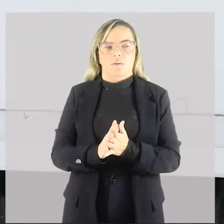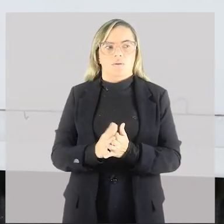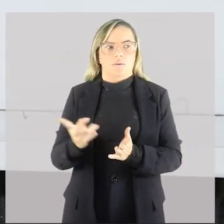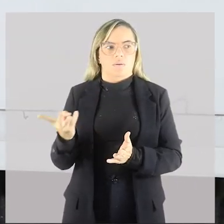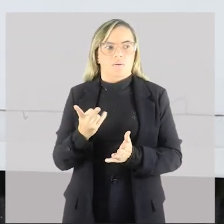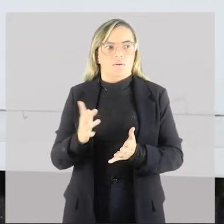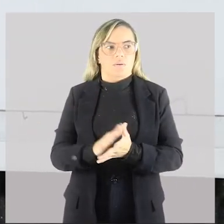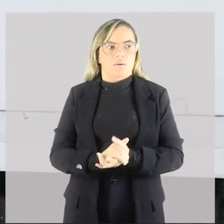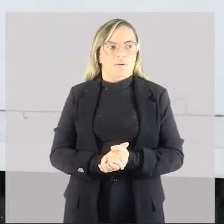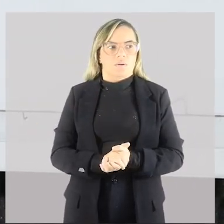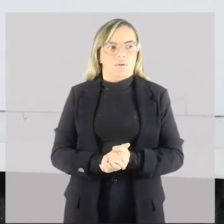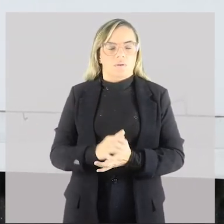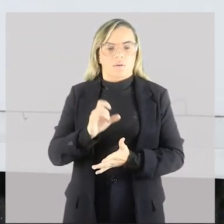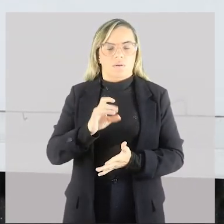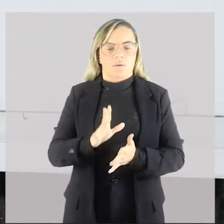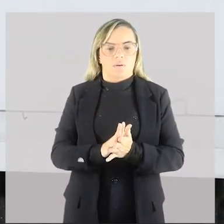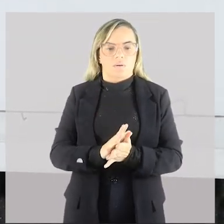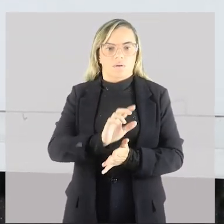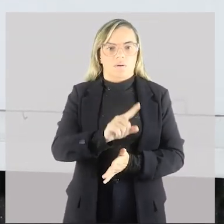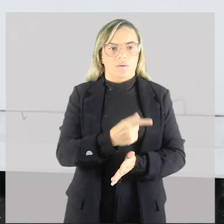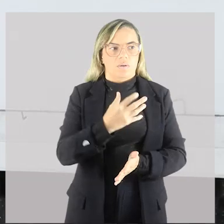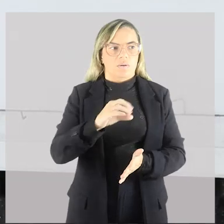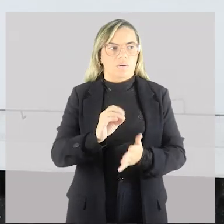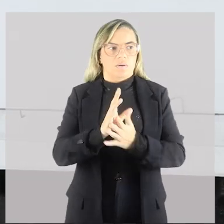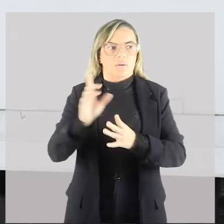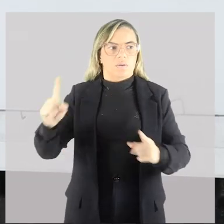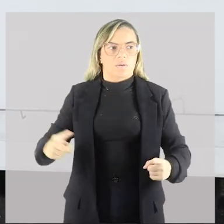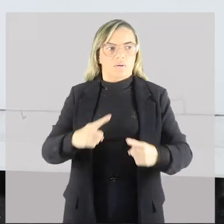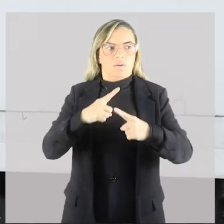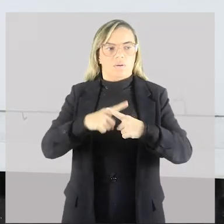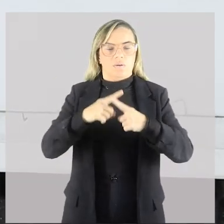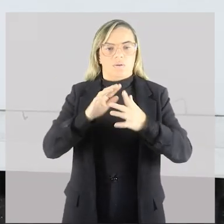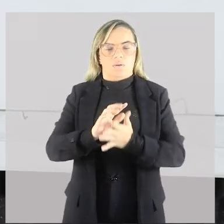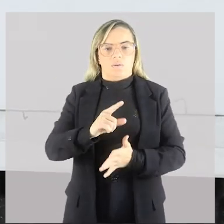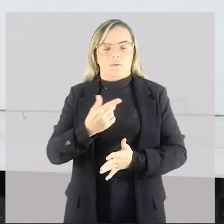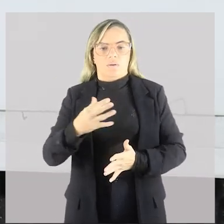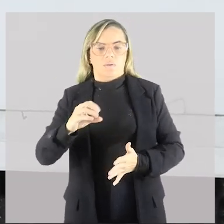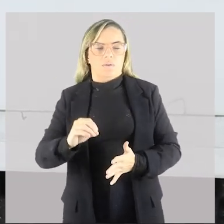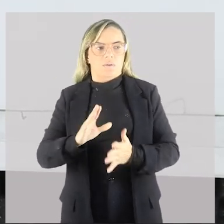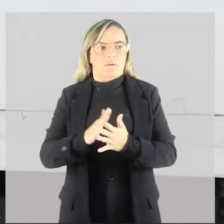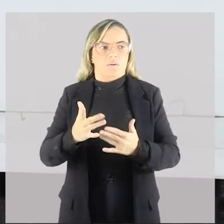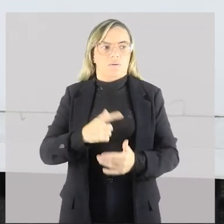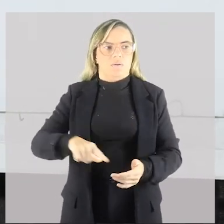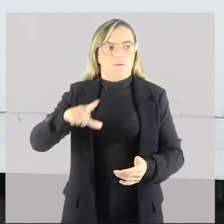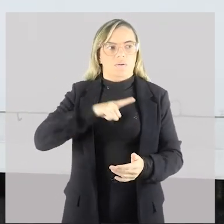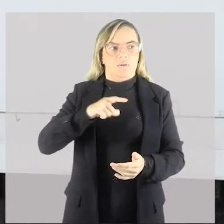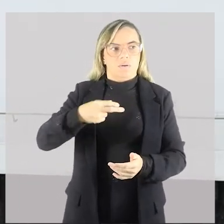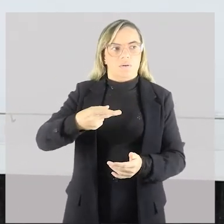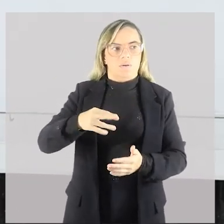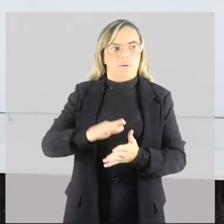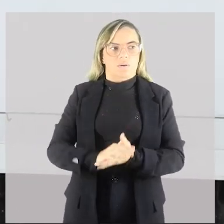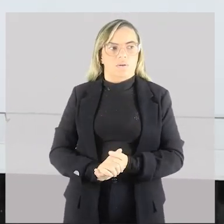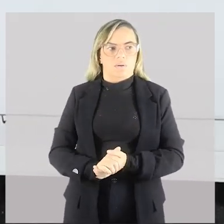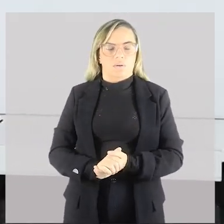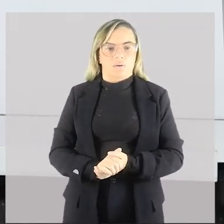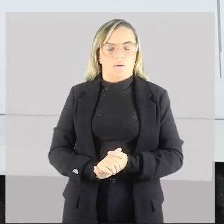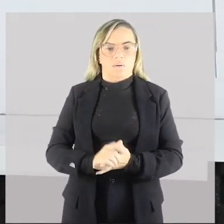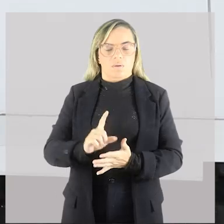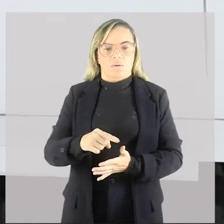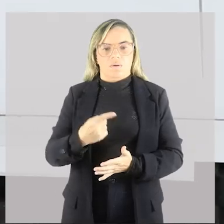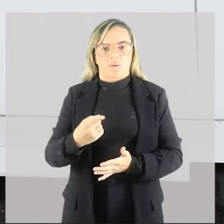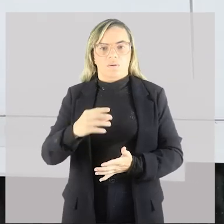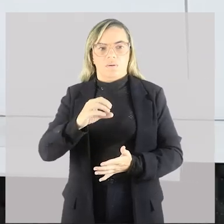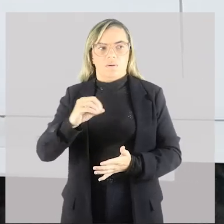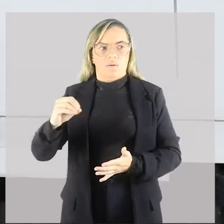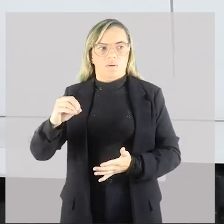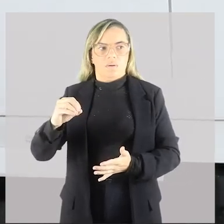aumenta, basta você multiplicar o 10 vezes o 10. Ó. Então, você tem, no caso aqui, 100